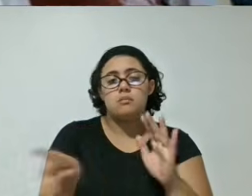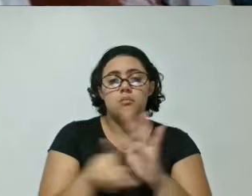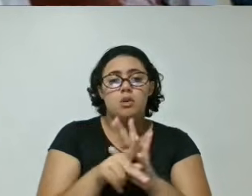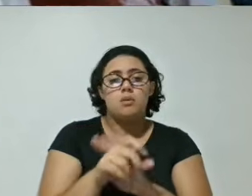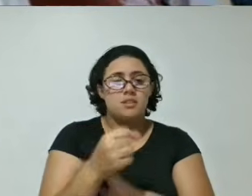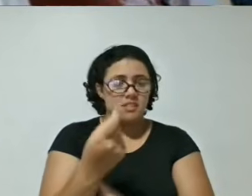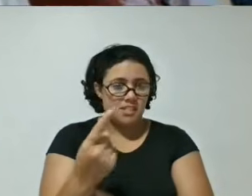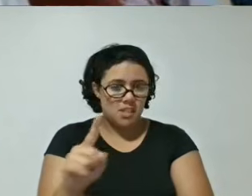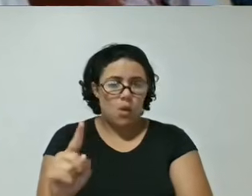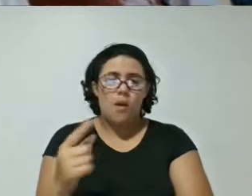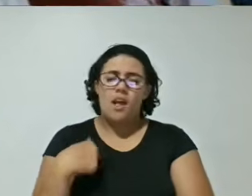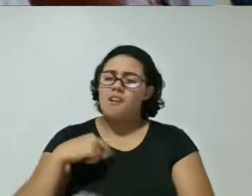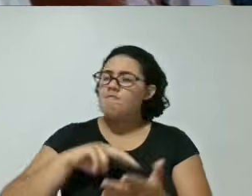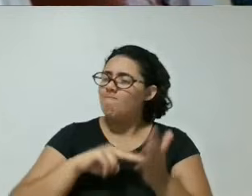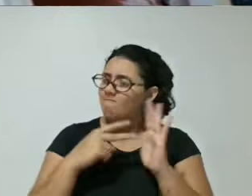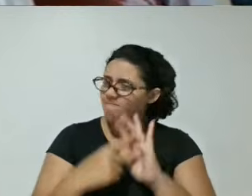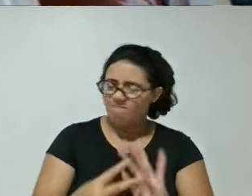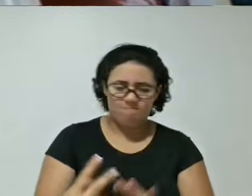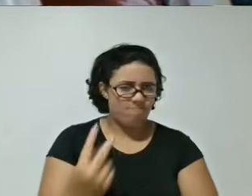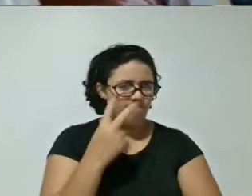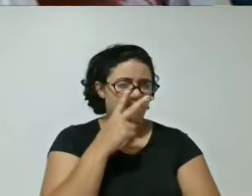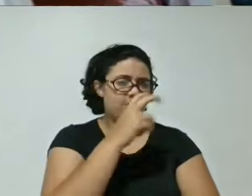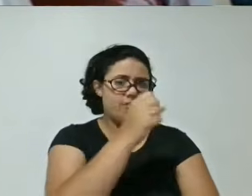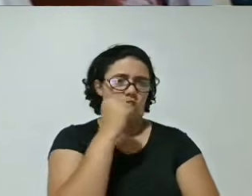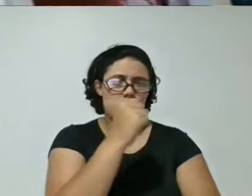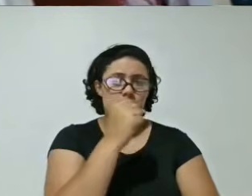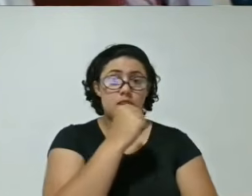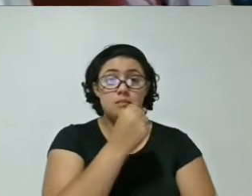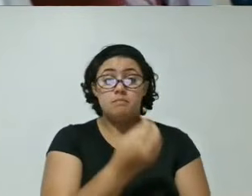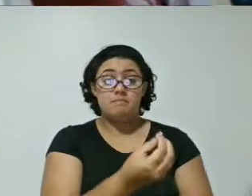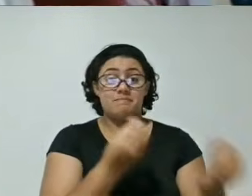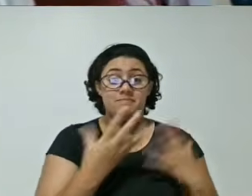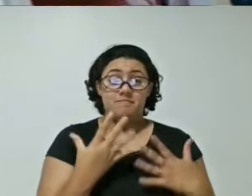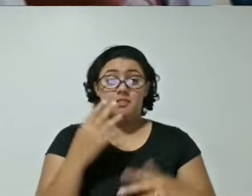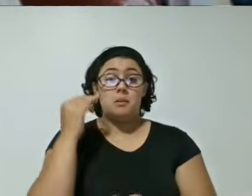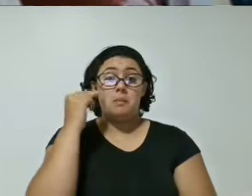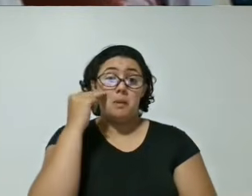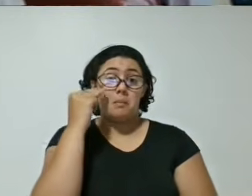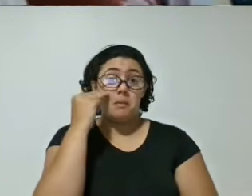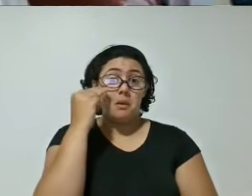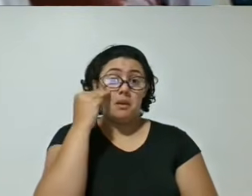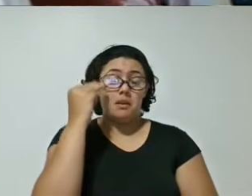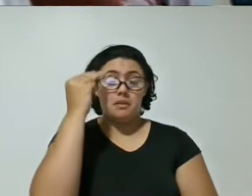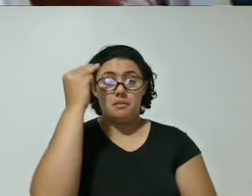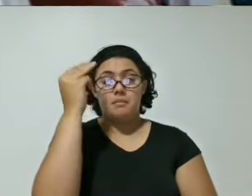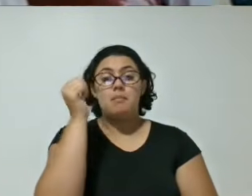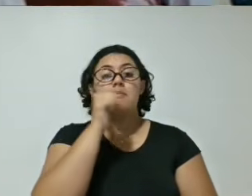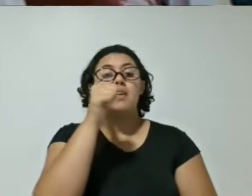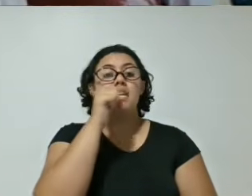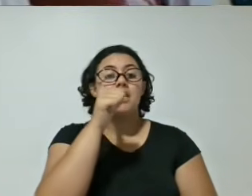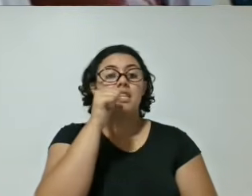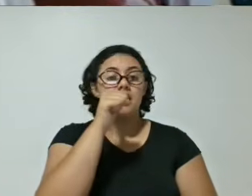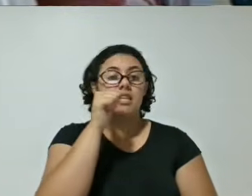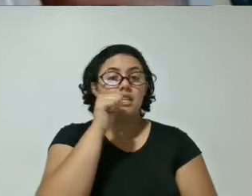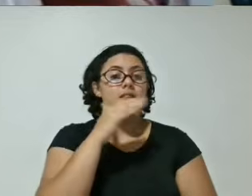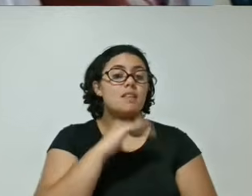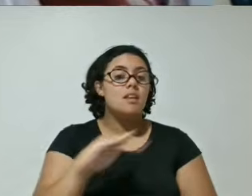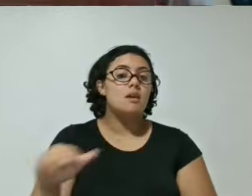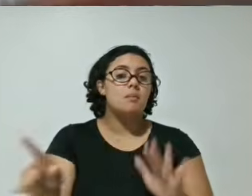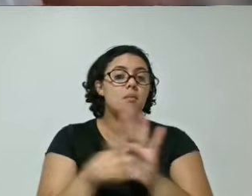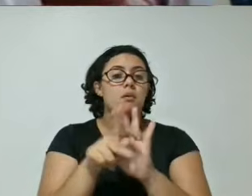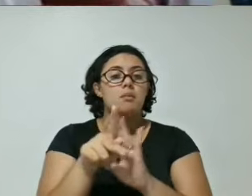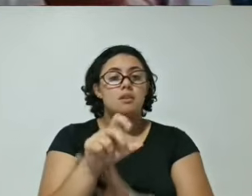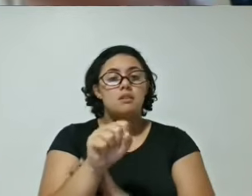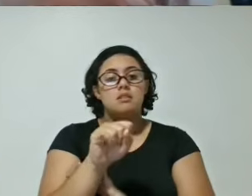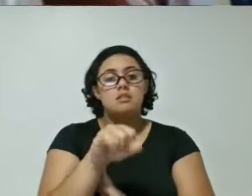para todos nós lá na Lagoa do Nado, e me remeteu também àquela memória das meninas de Sinhá, lá do Alto Veracruz, né? Que as histórias elas